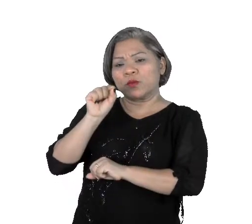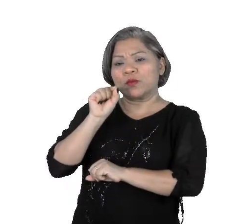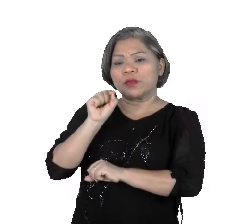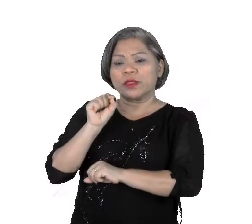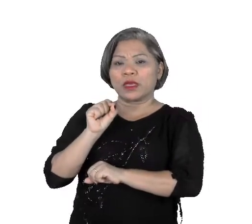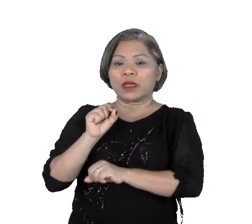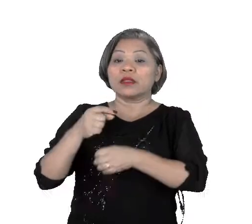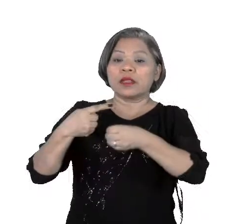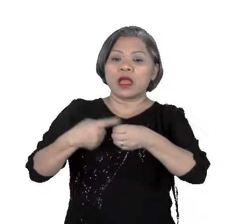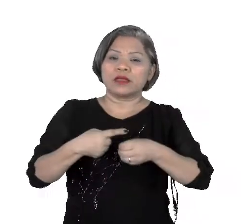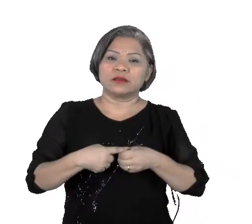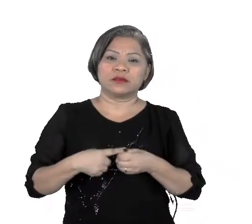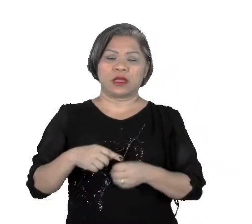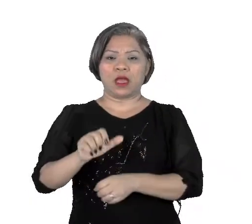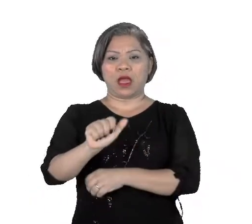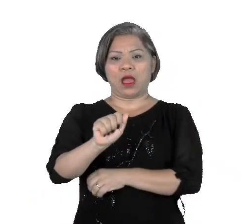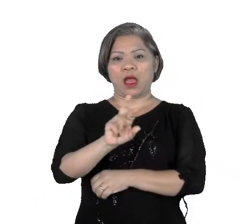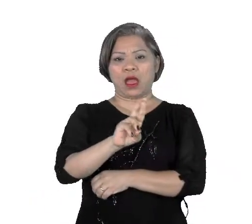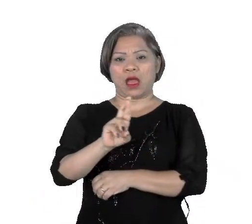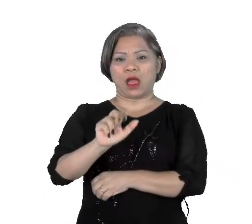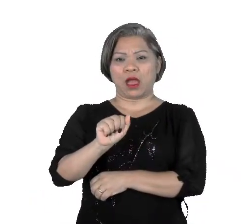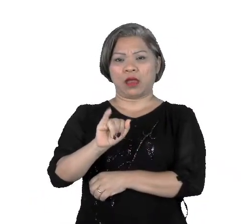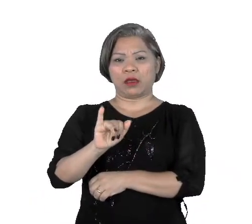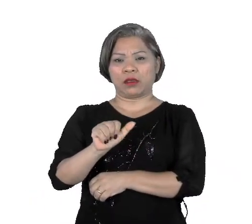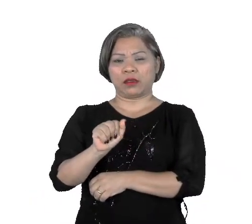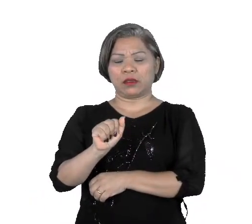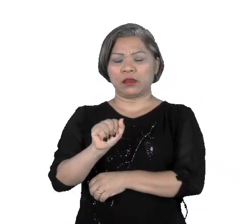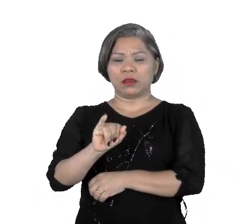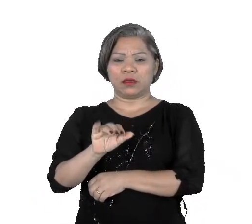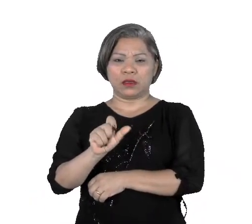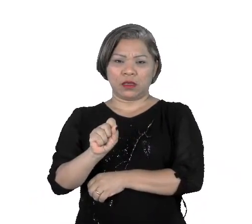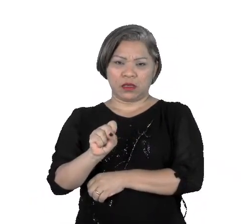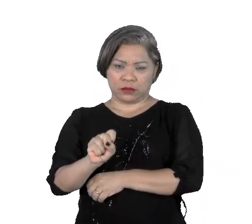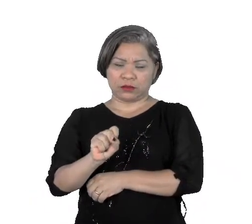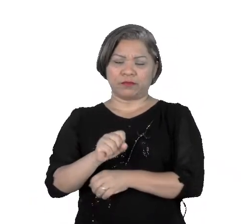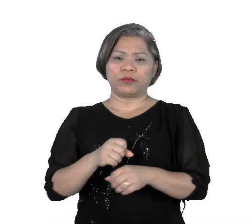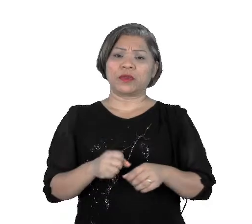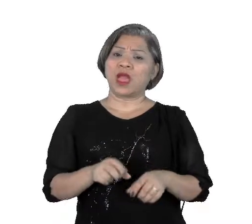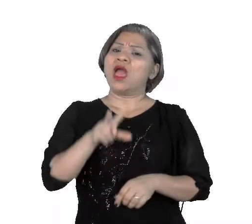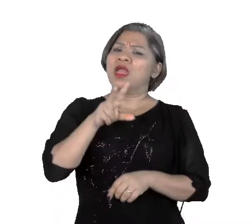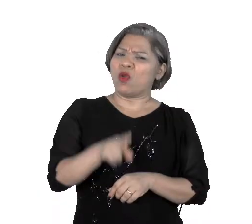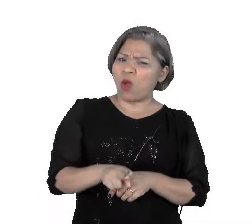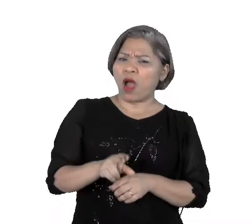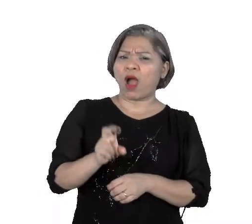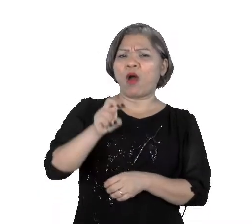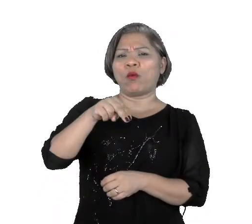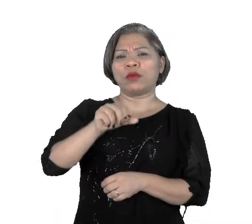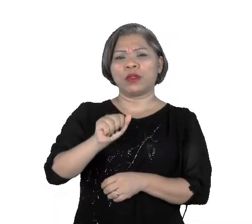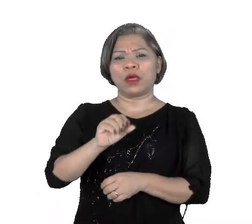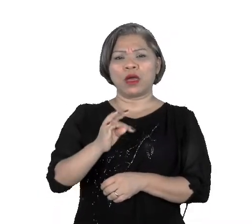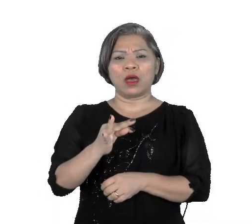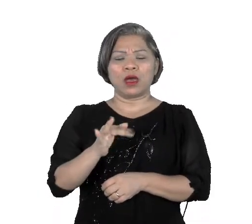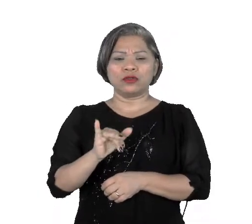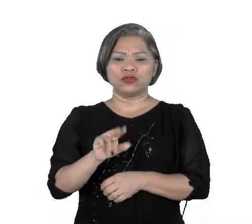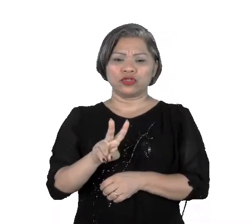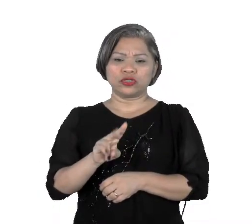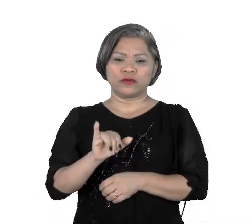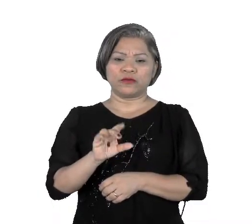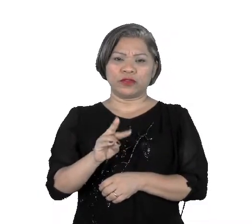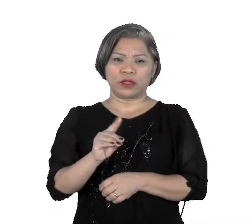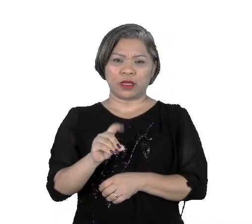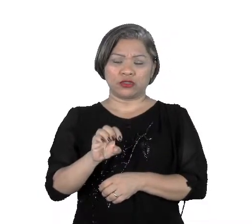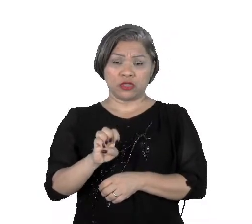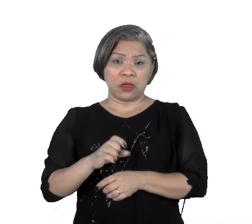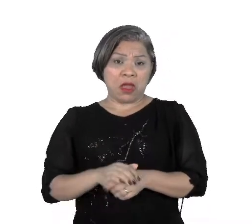na cidade de Arraias. Assim como na cidade de Natividade, a cidade de Arraias, o trabalho escravo desenvolvido naquela região, naquela